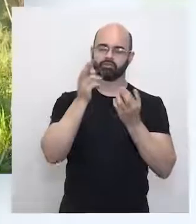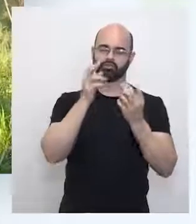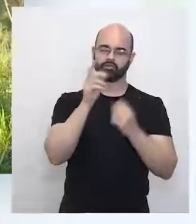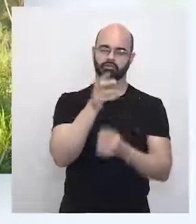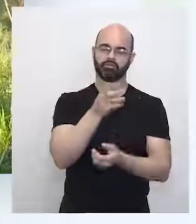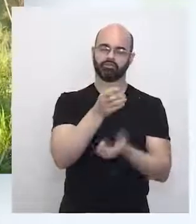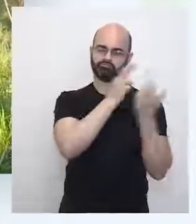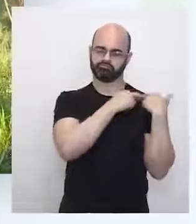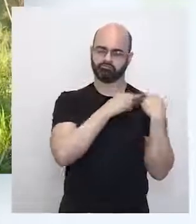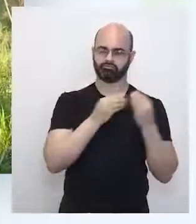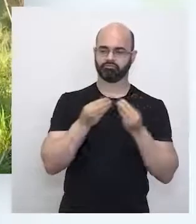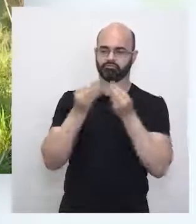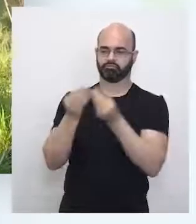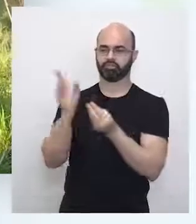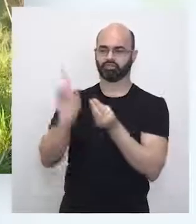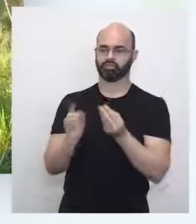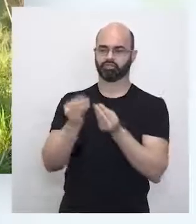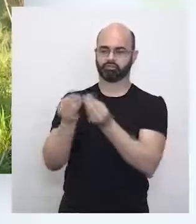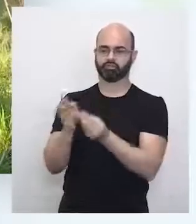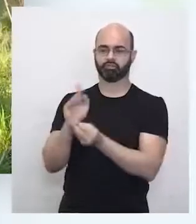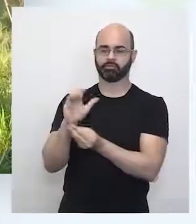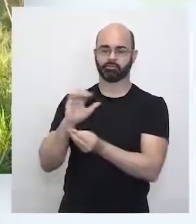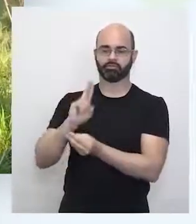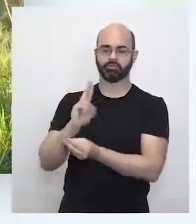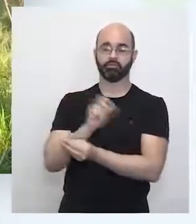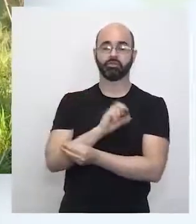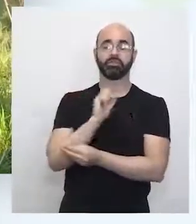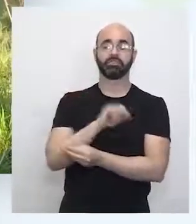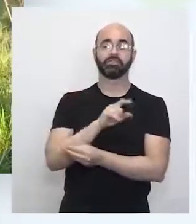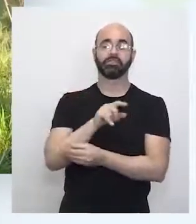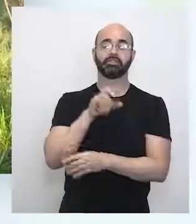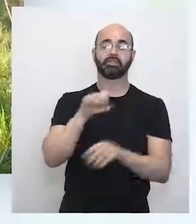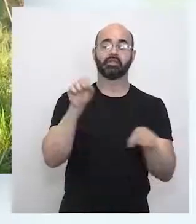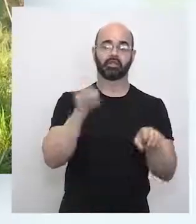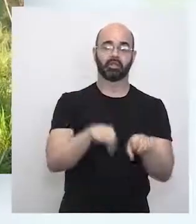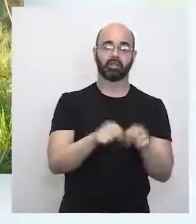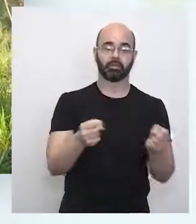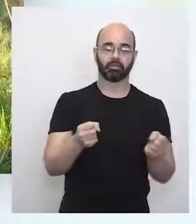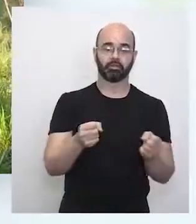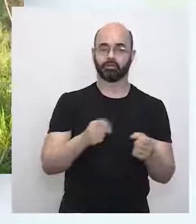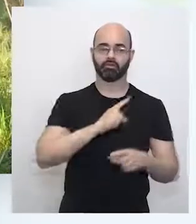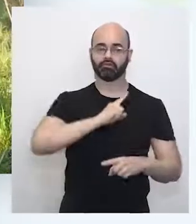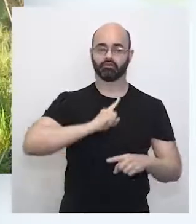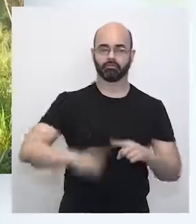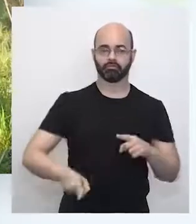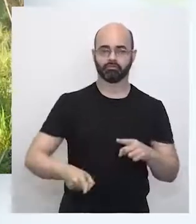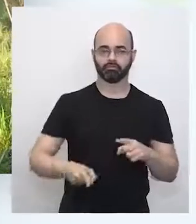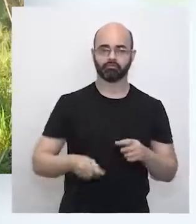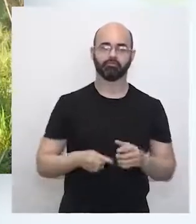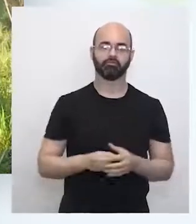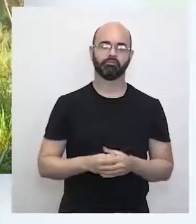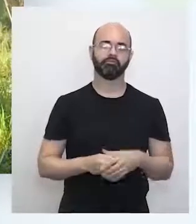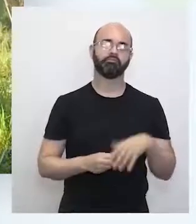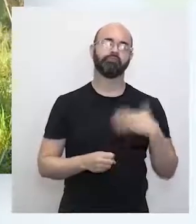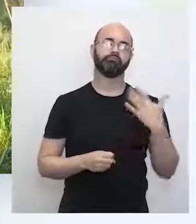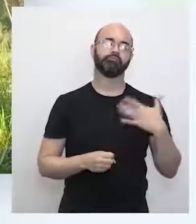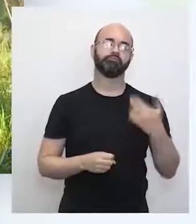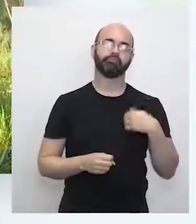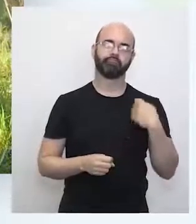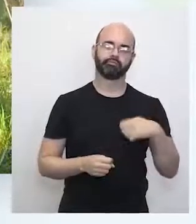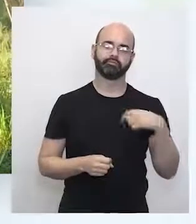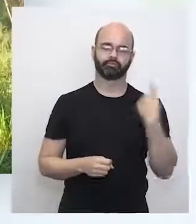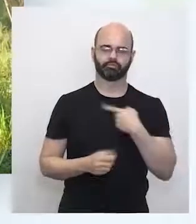todo o babaçu e se alguém fosse quebrar era a meia. E aí a questão da necessidade foi que fez a